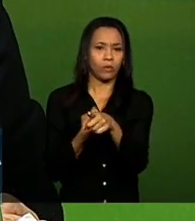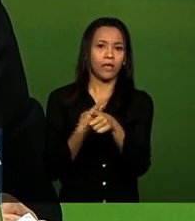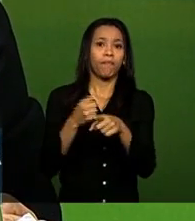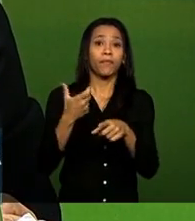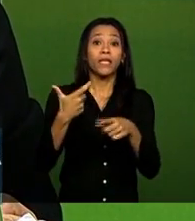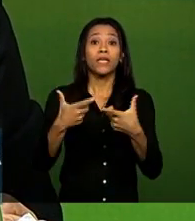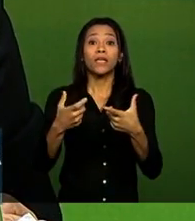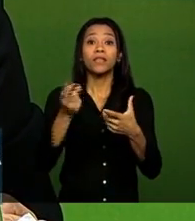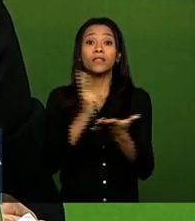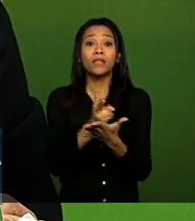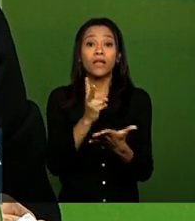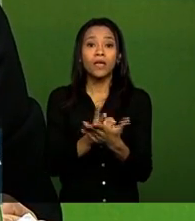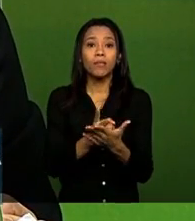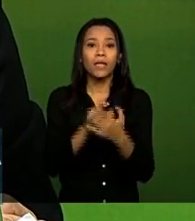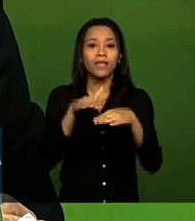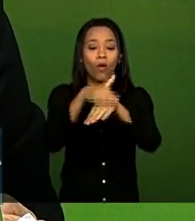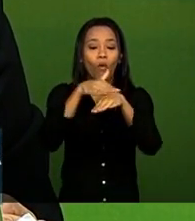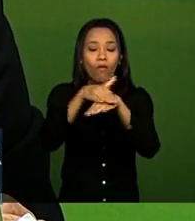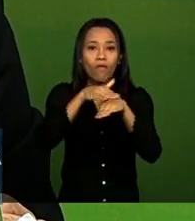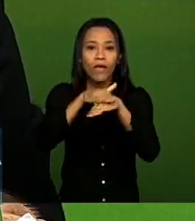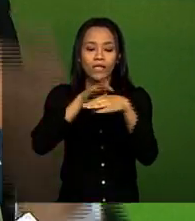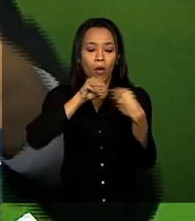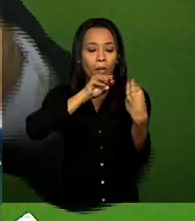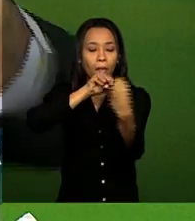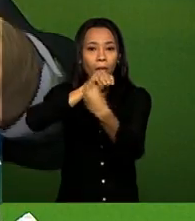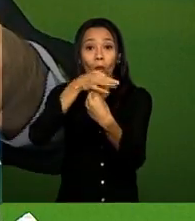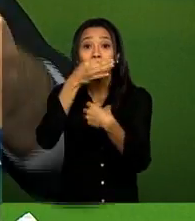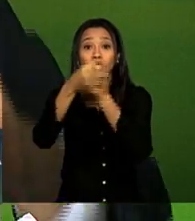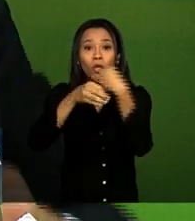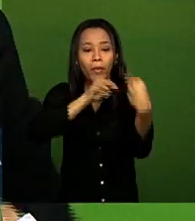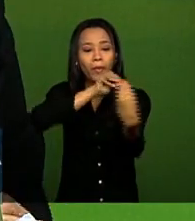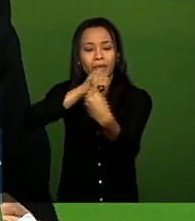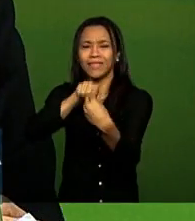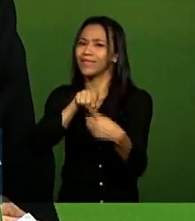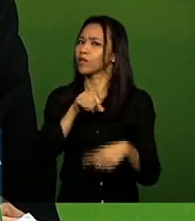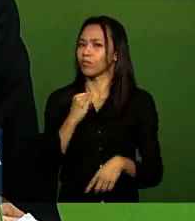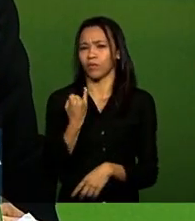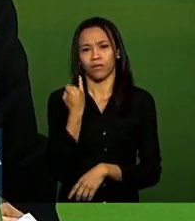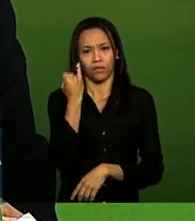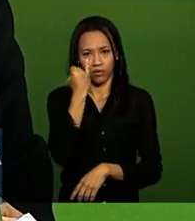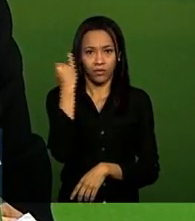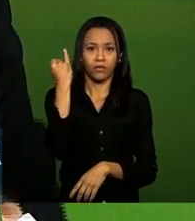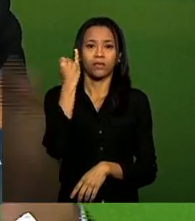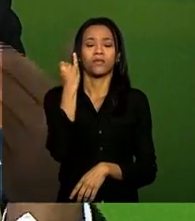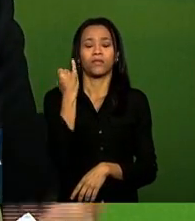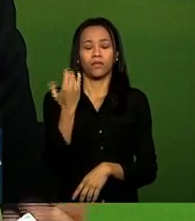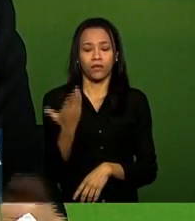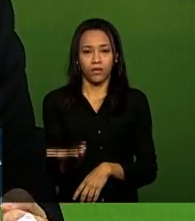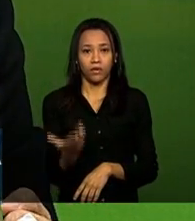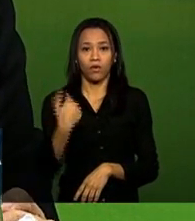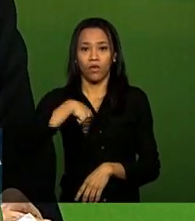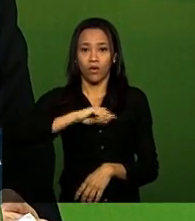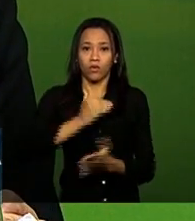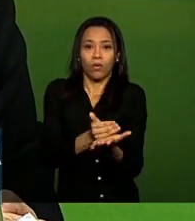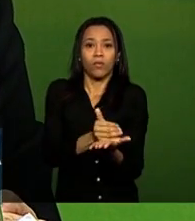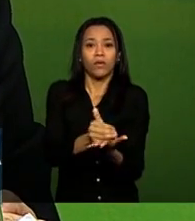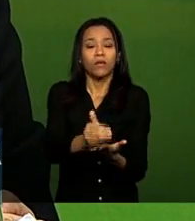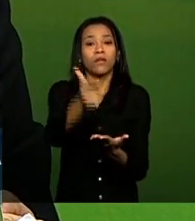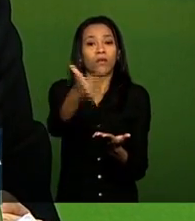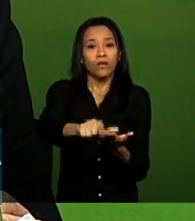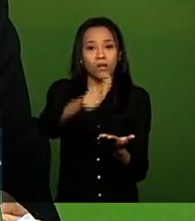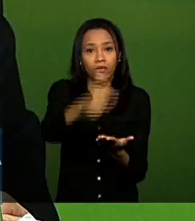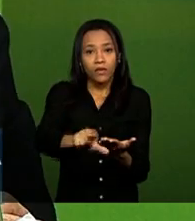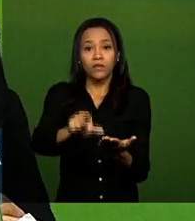permanentes de diálogo são muito importantes Por exemplo agora nós estamos iniciando ou retomando um espaço